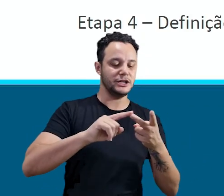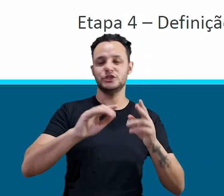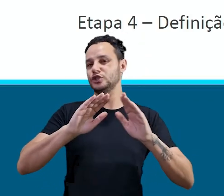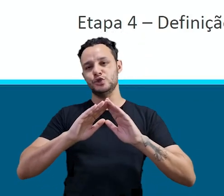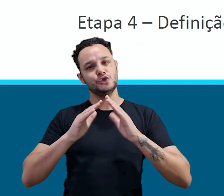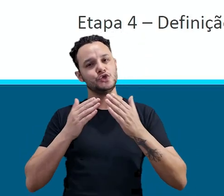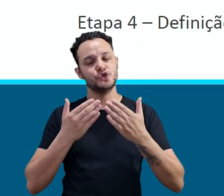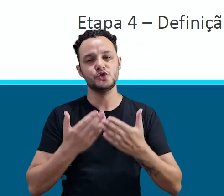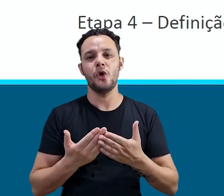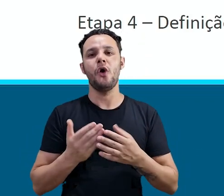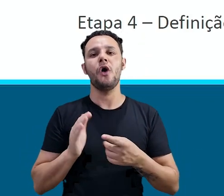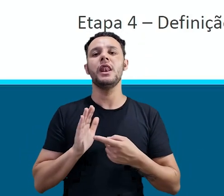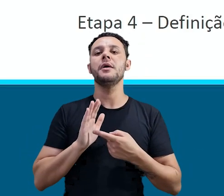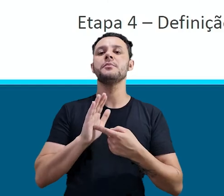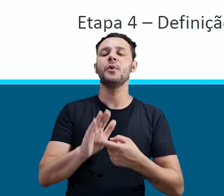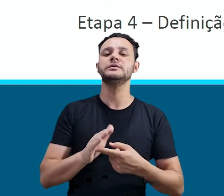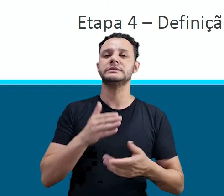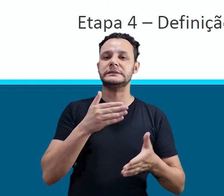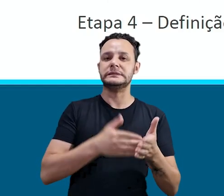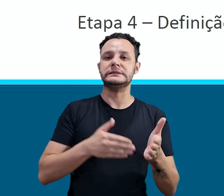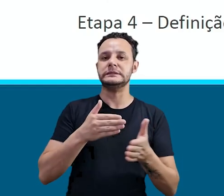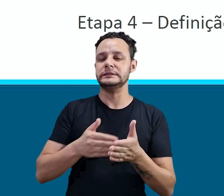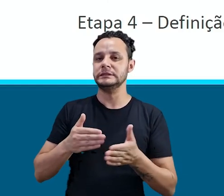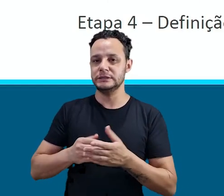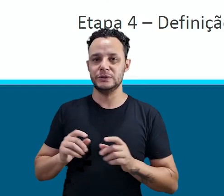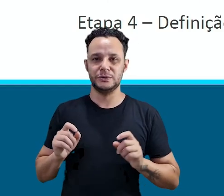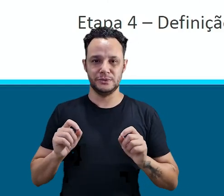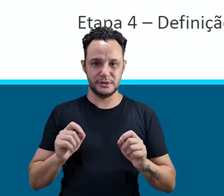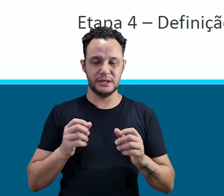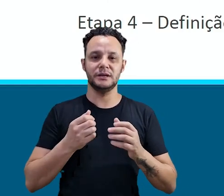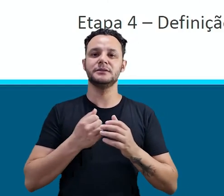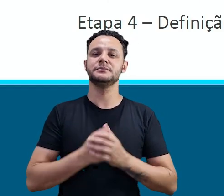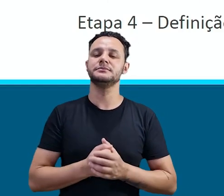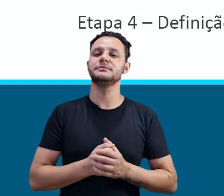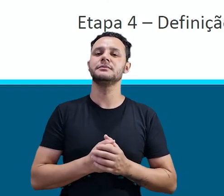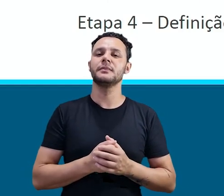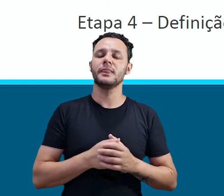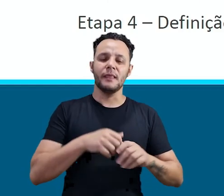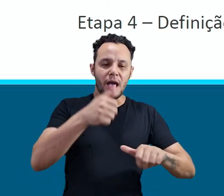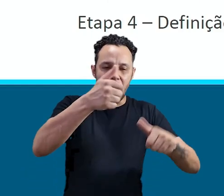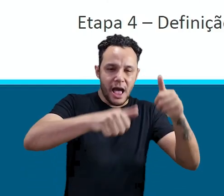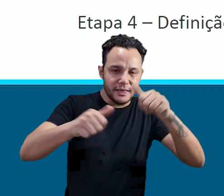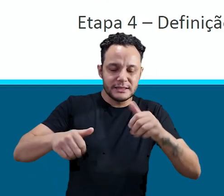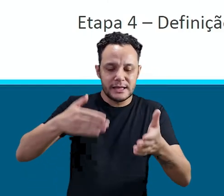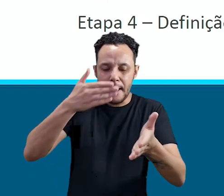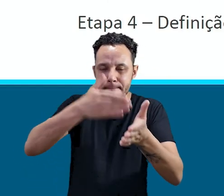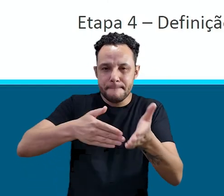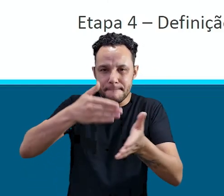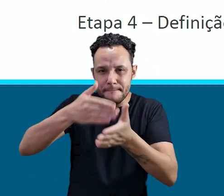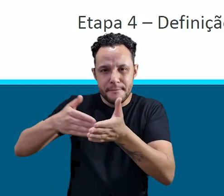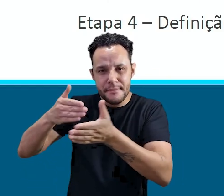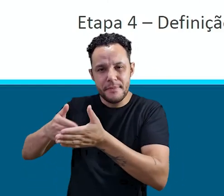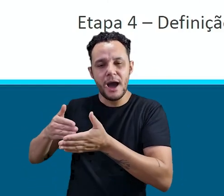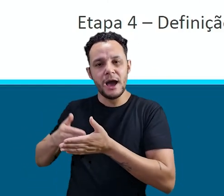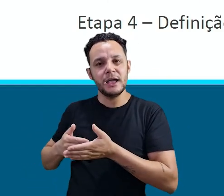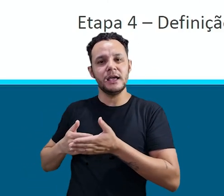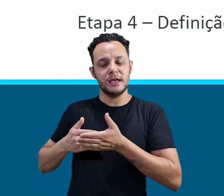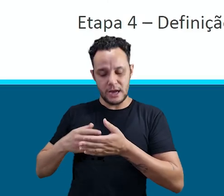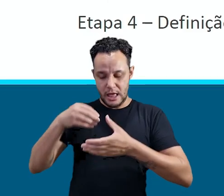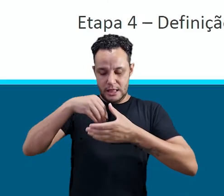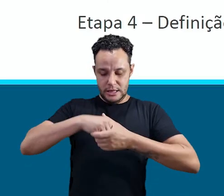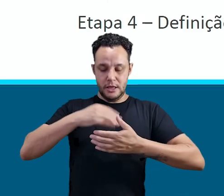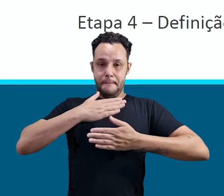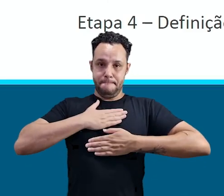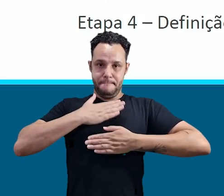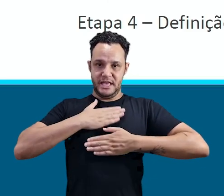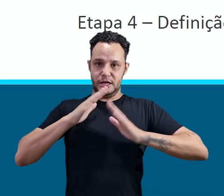traz, a escola como microbioma social, né? Traz para essa criança. Analisar essas barreiras no contexto